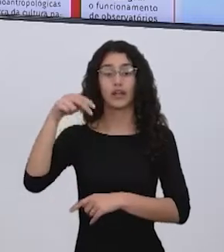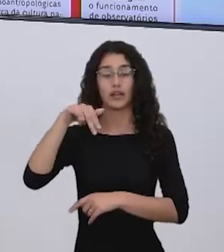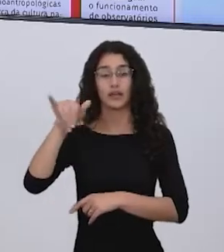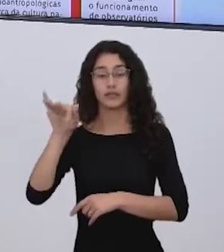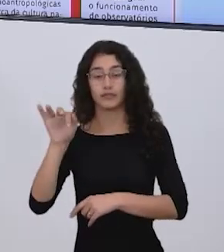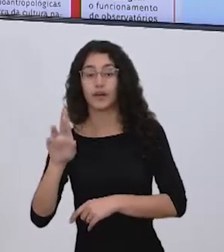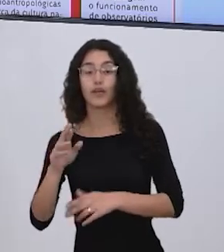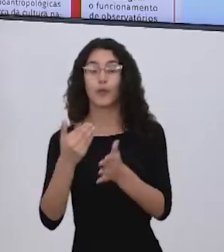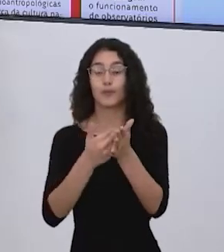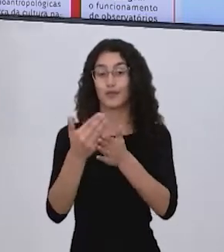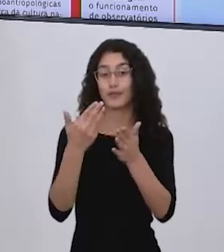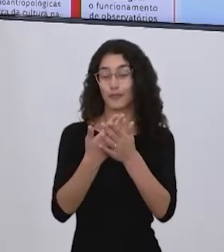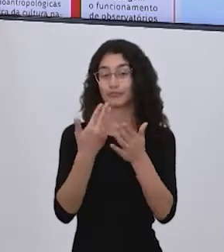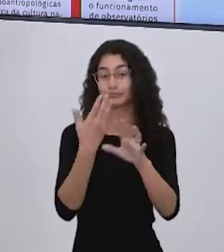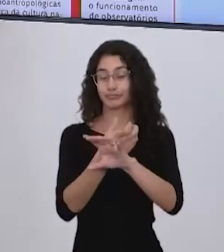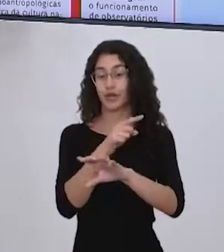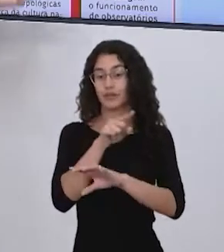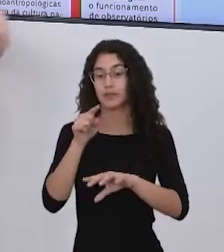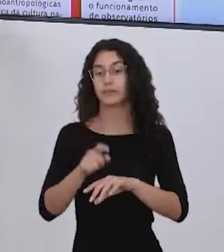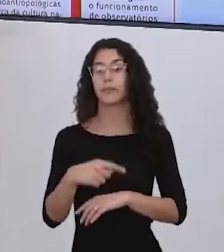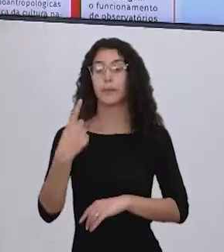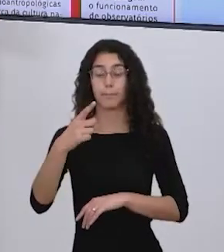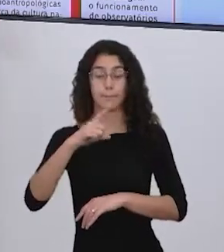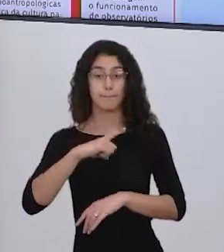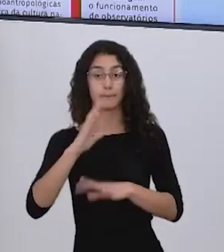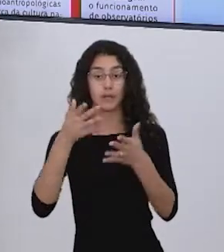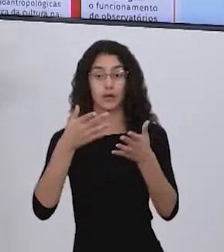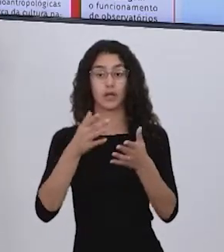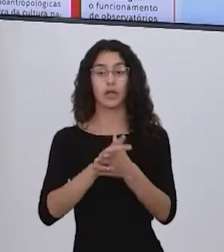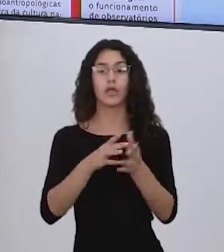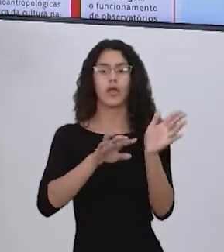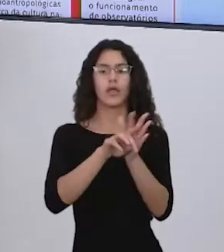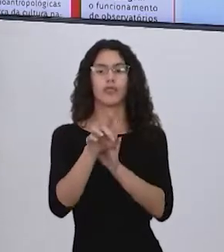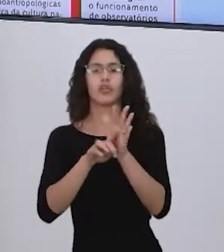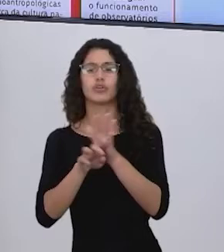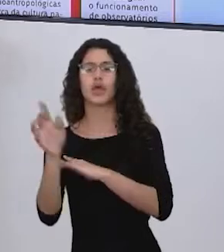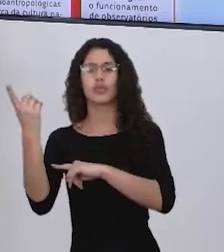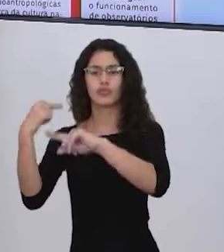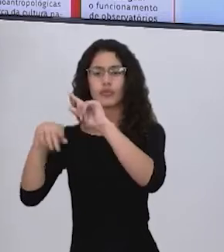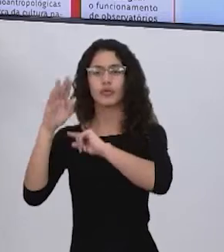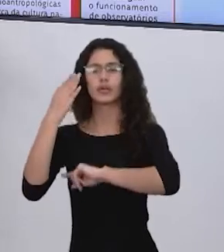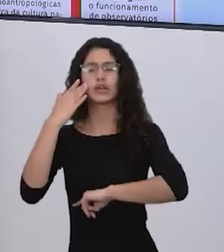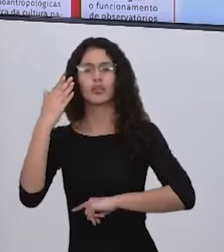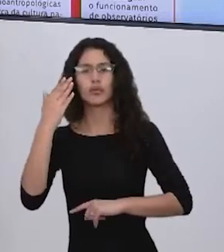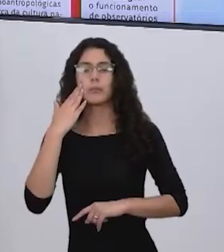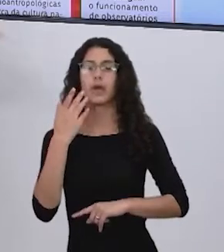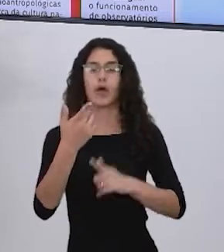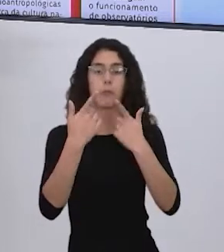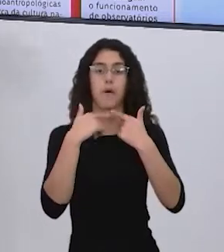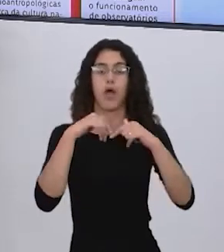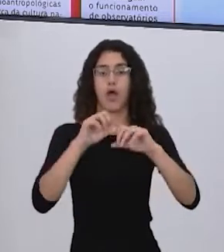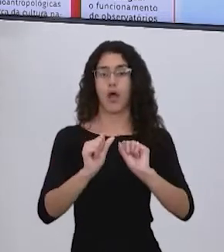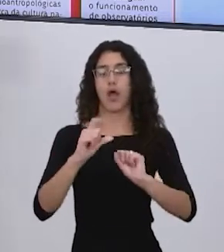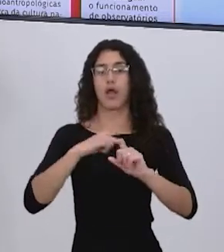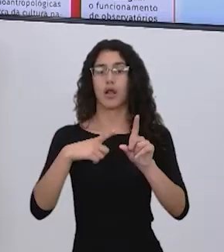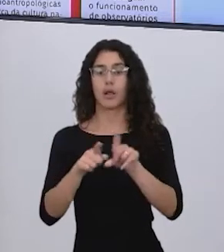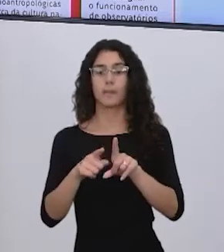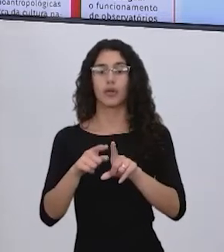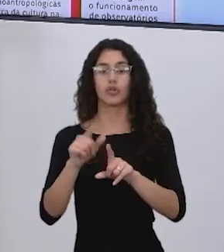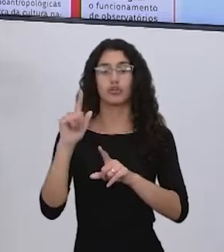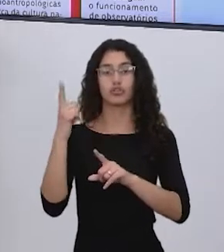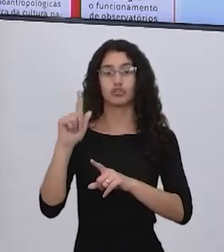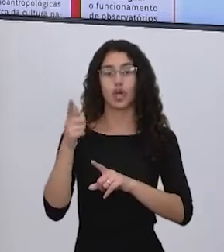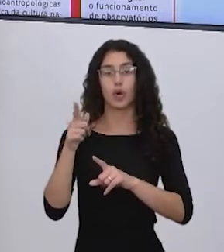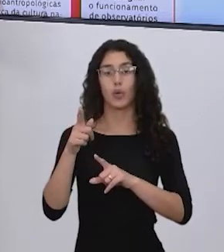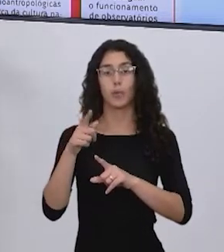com vocês, né? A gente tem aqui a questão de investigar e desenvolver a compreensão da língua como fenômeno